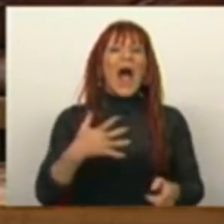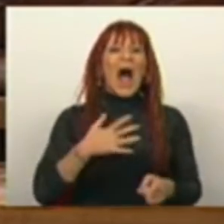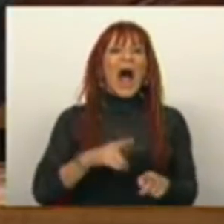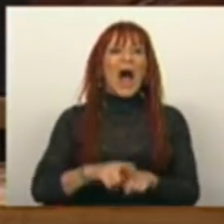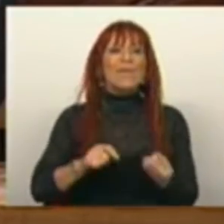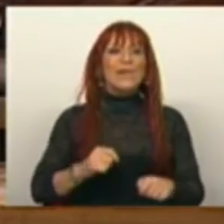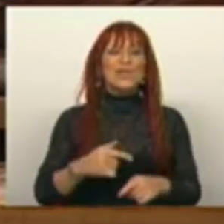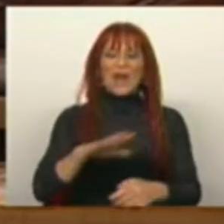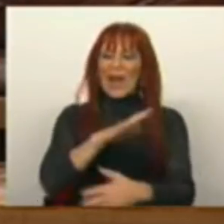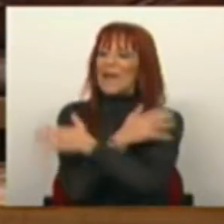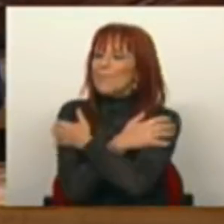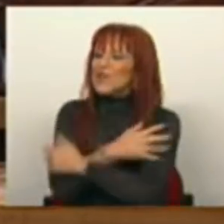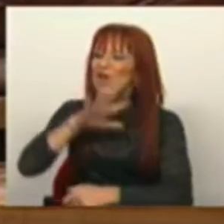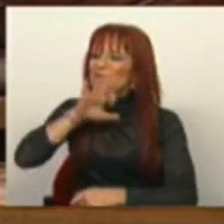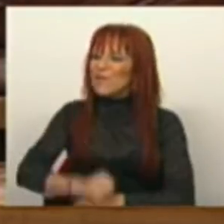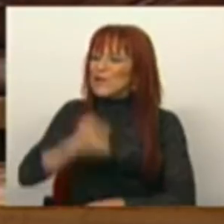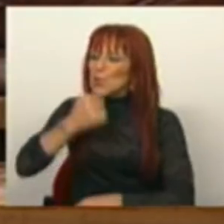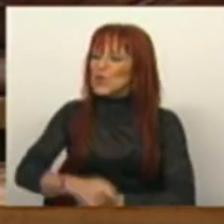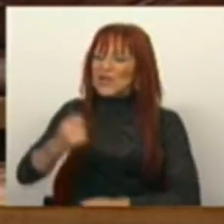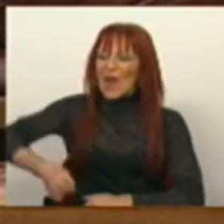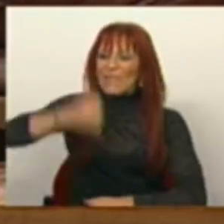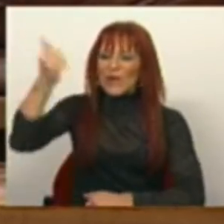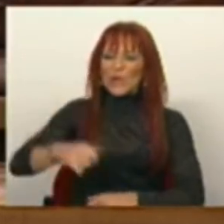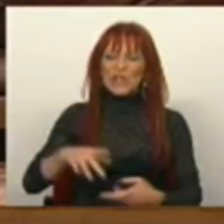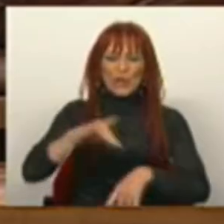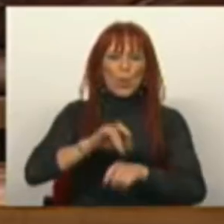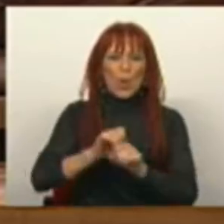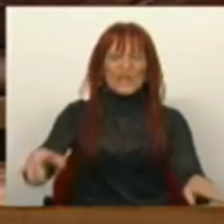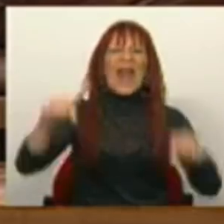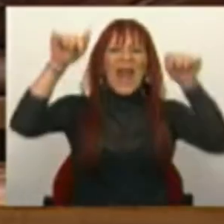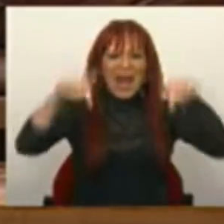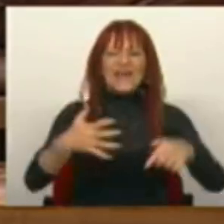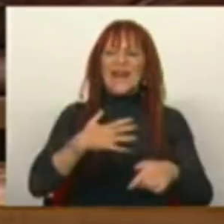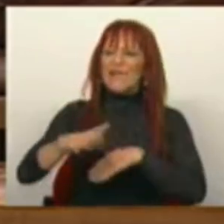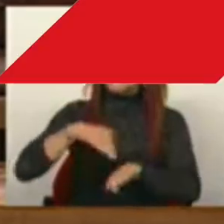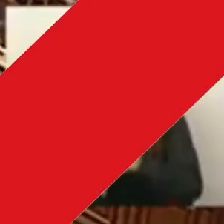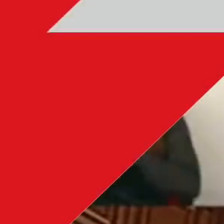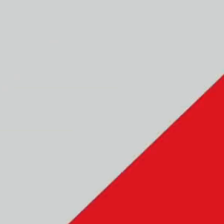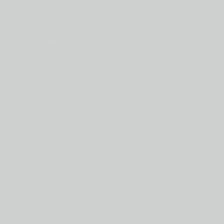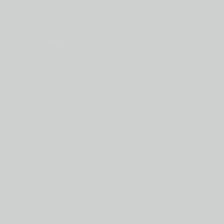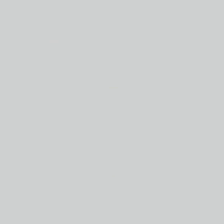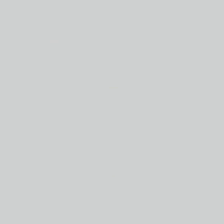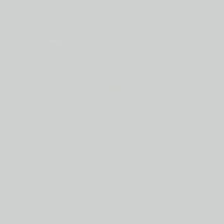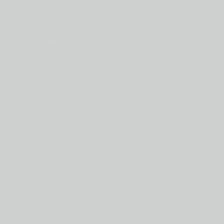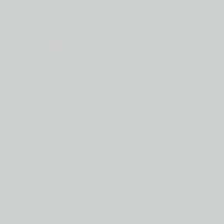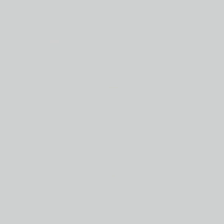abraçar os seus filhos e os seus netos para vencermos esta pandemia. Muito obrigado. É isso que querem fazer. Muito obrigado.